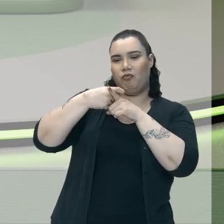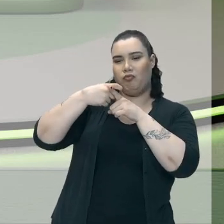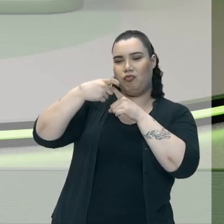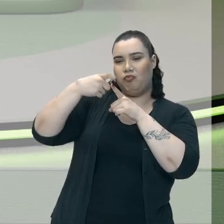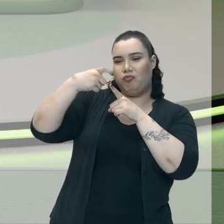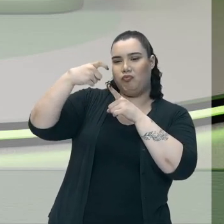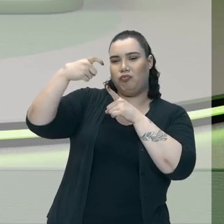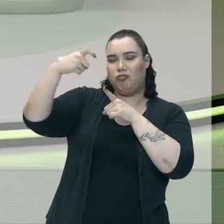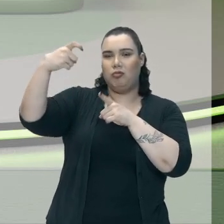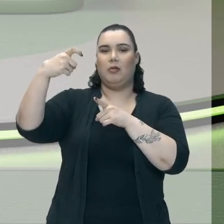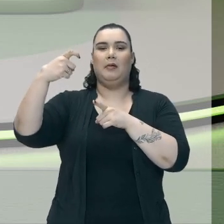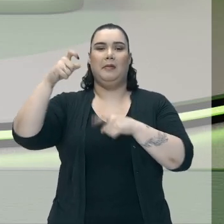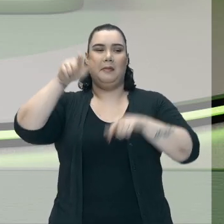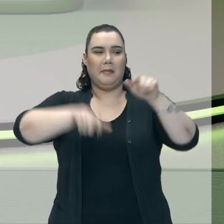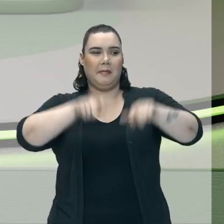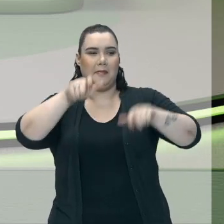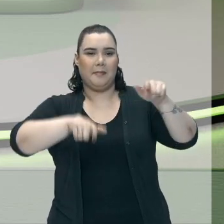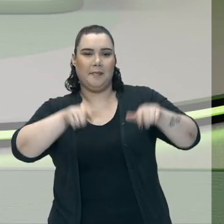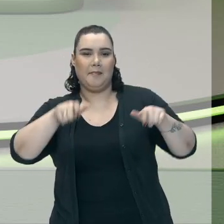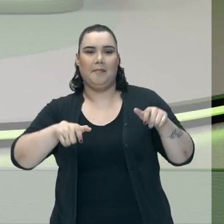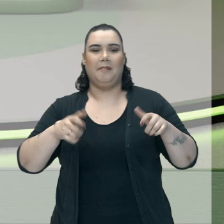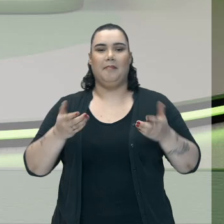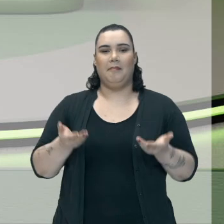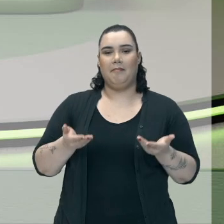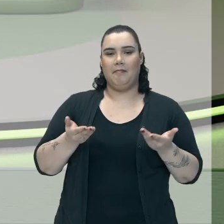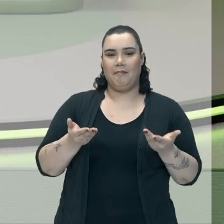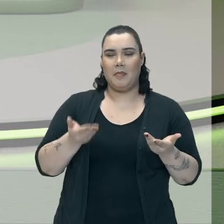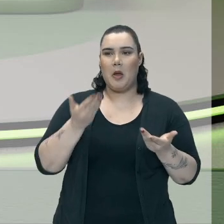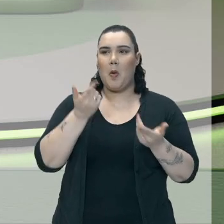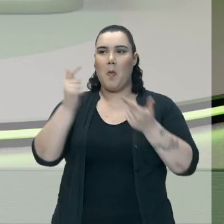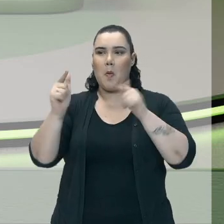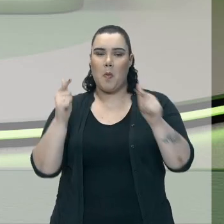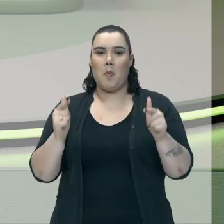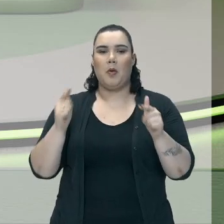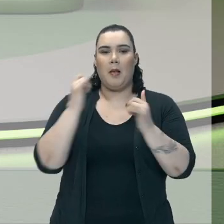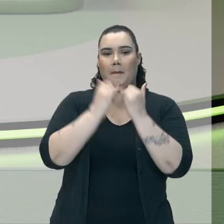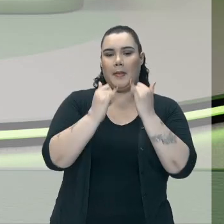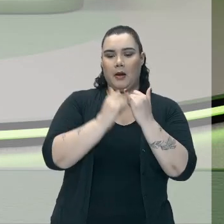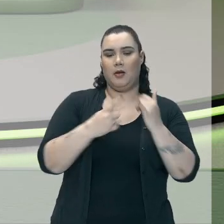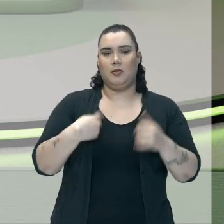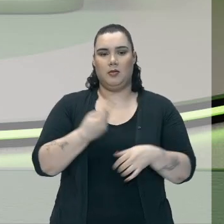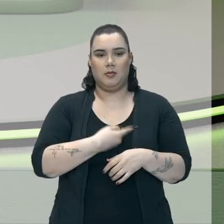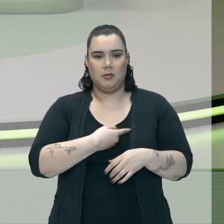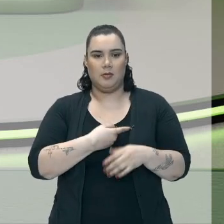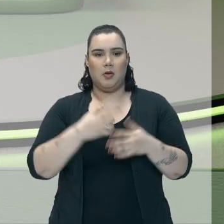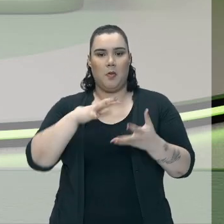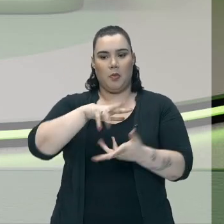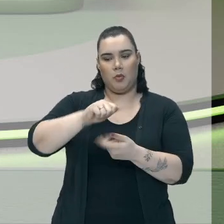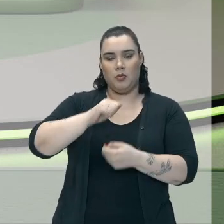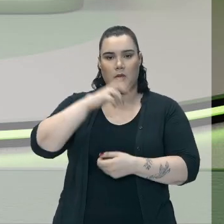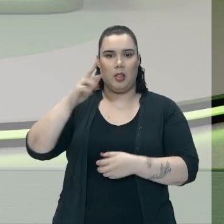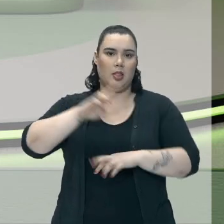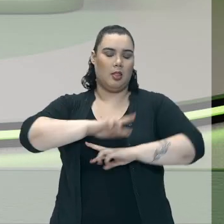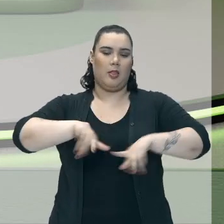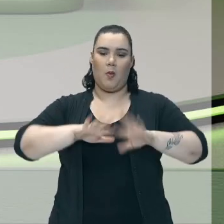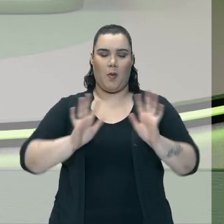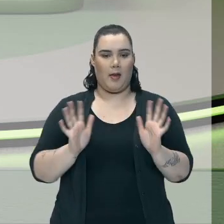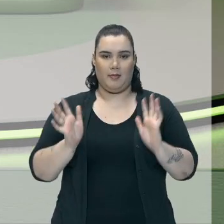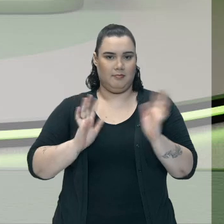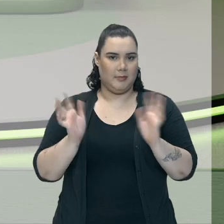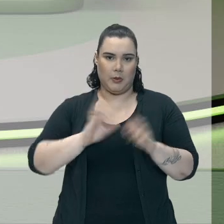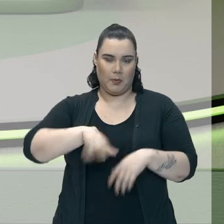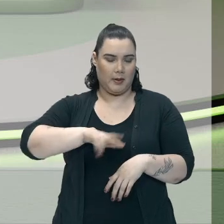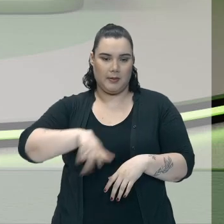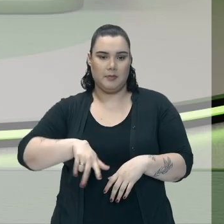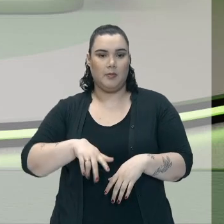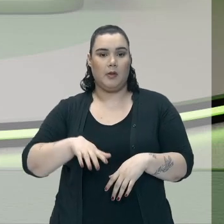né? Ou de outra vida parecida com a nossa, né? De outro planeta. Mas não. Às